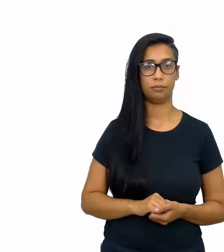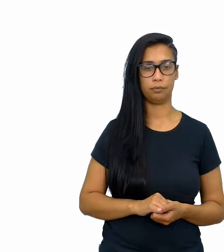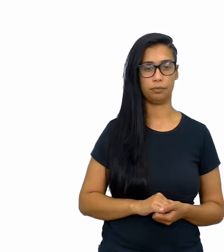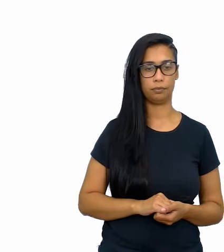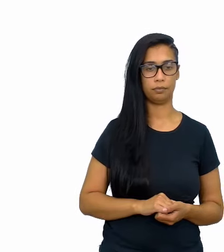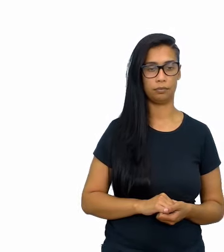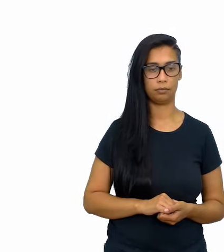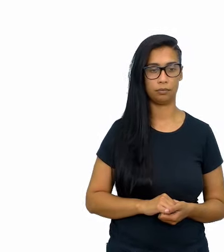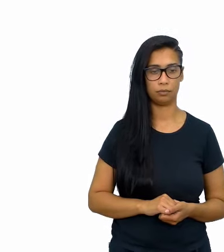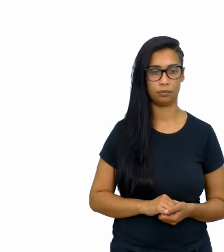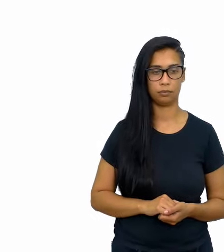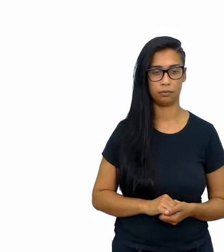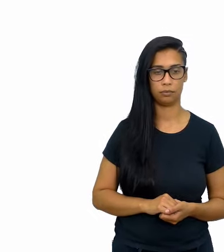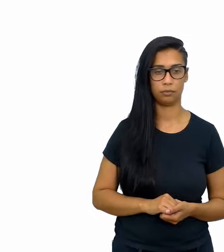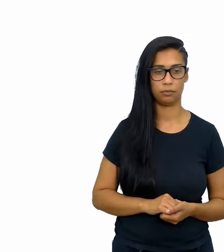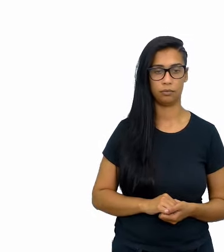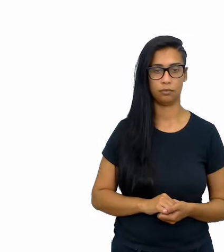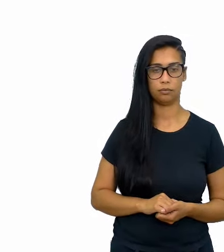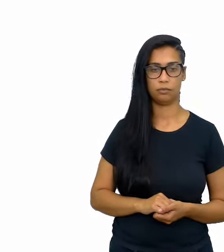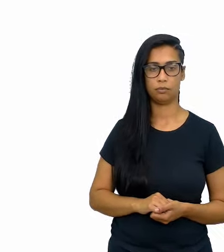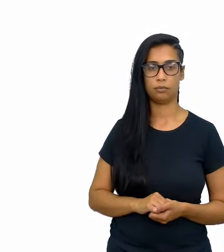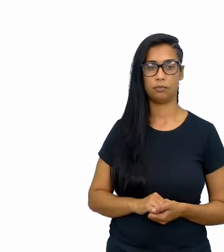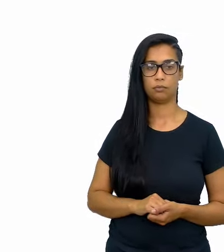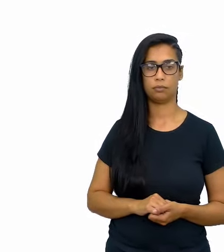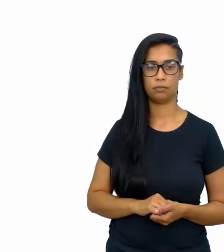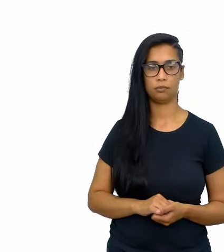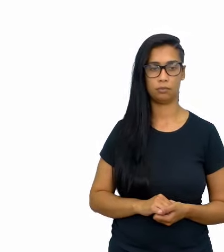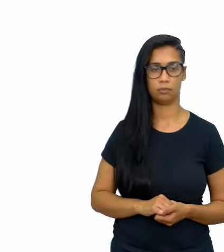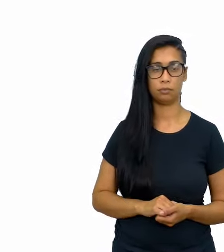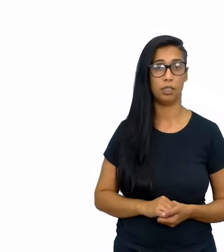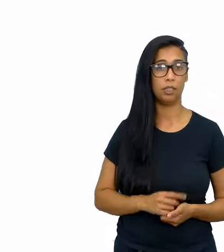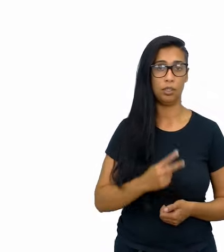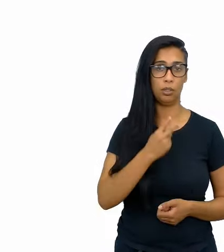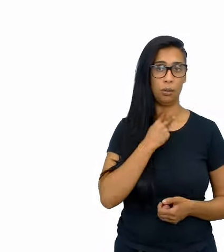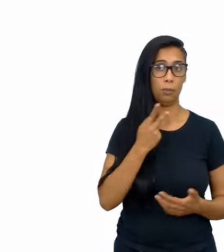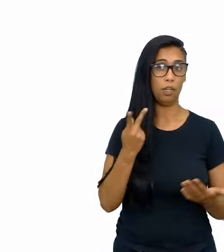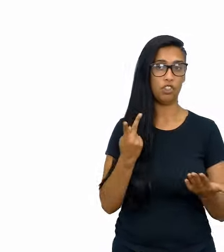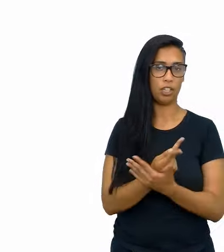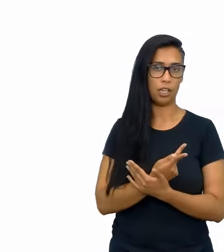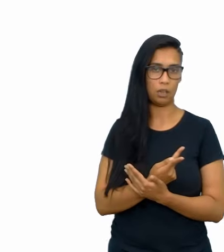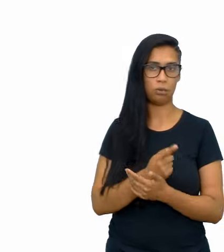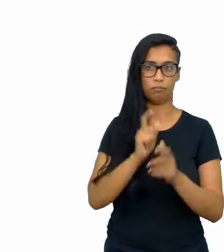tornará pública, ela não pode ter inadequações ortográficas. Então, quais